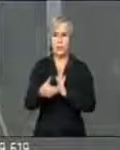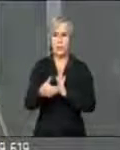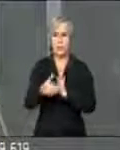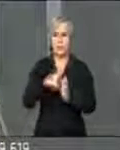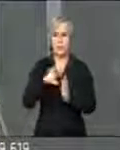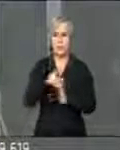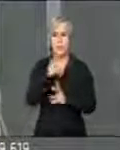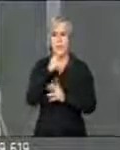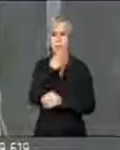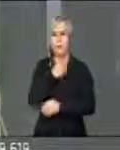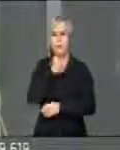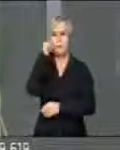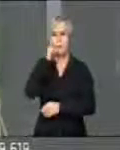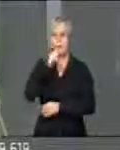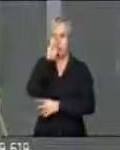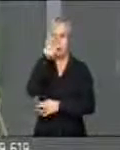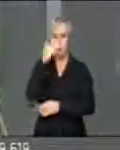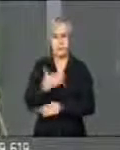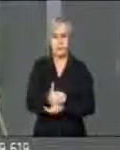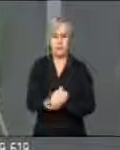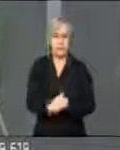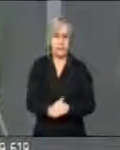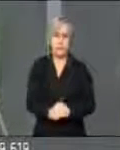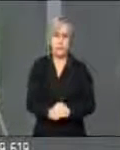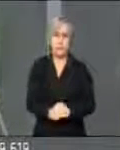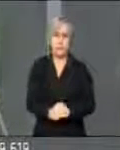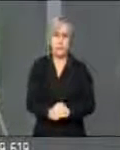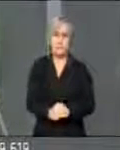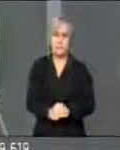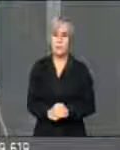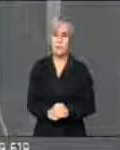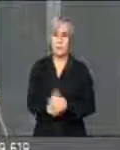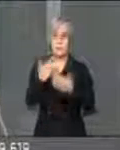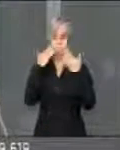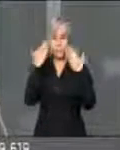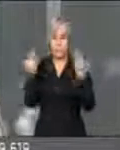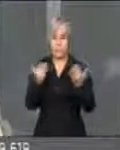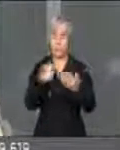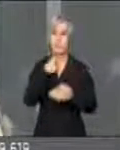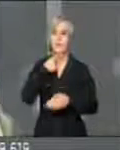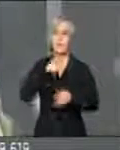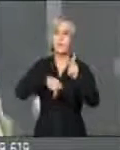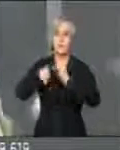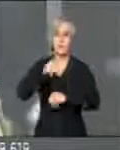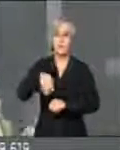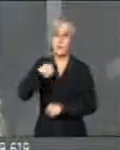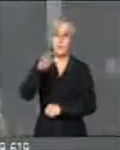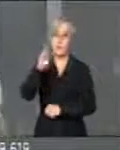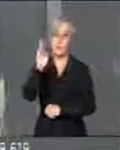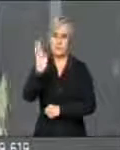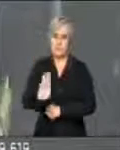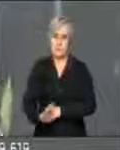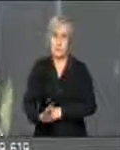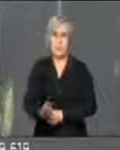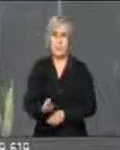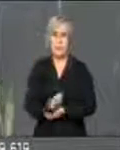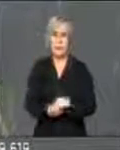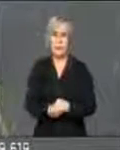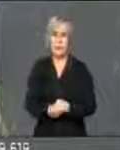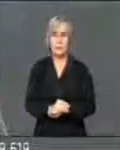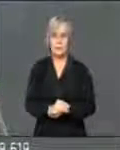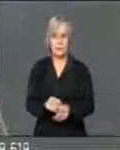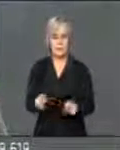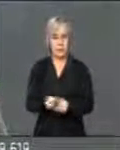tem homens e mulheres honrados, nós vamos nesse domingo mostrar que a vontade do povo se expressa aqui. Se os senhores